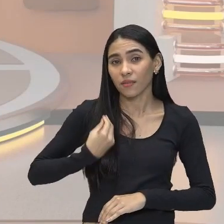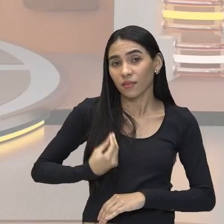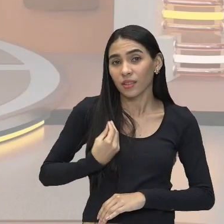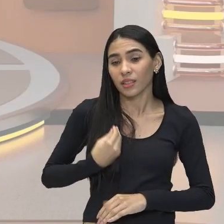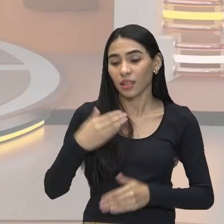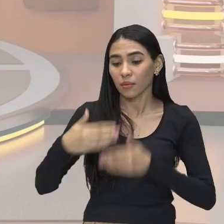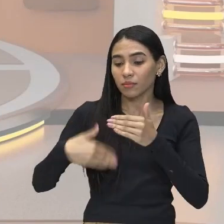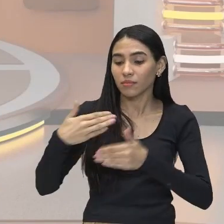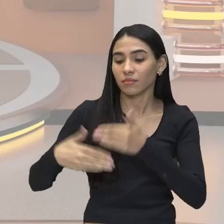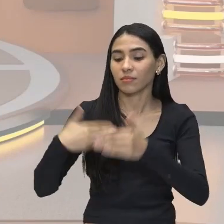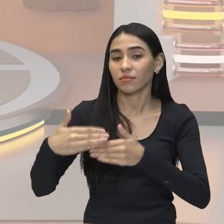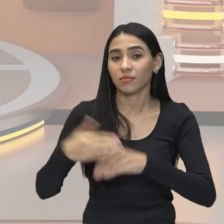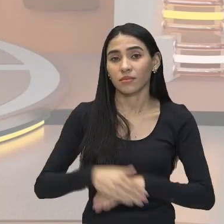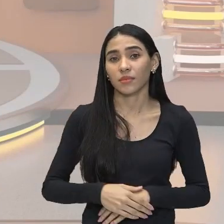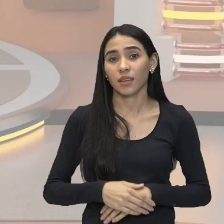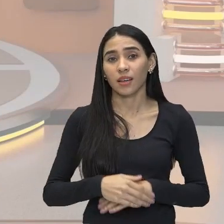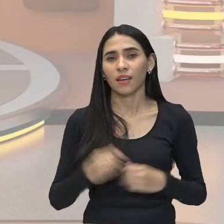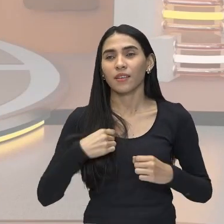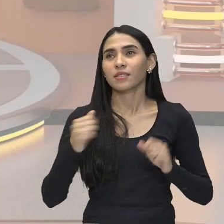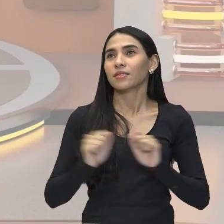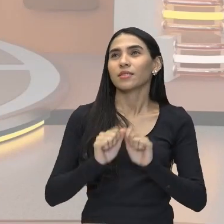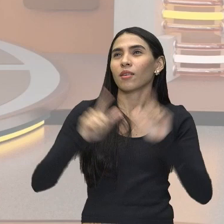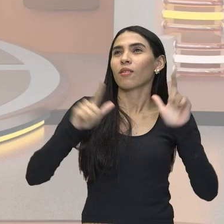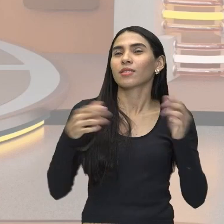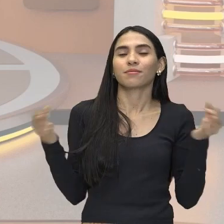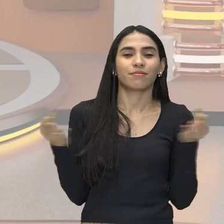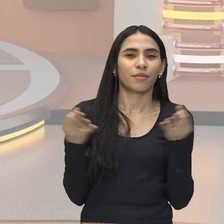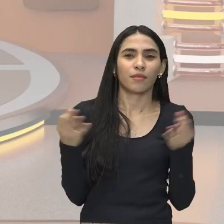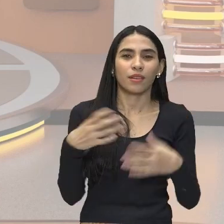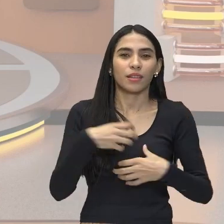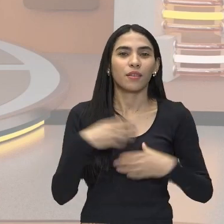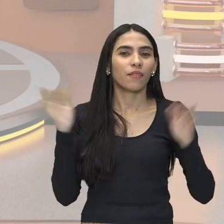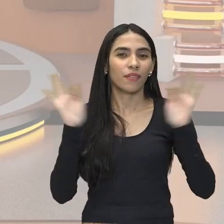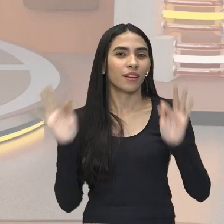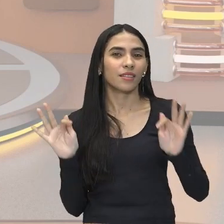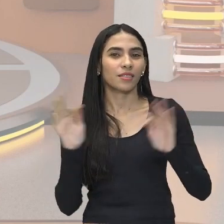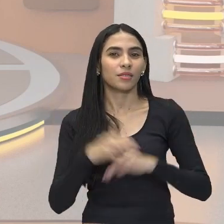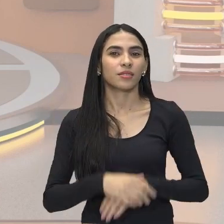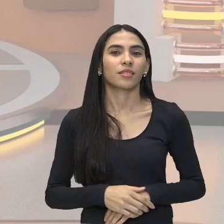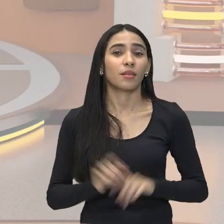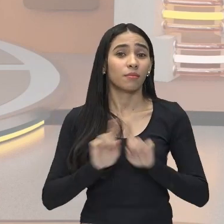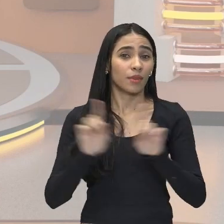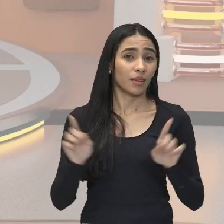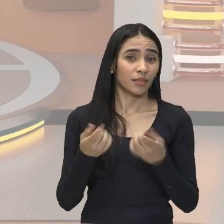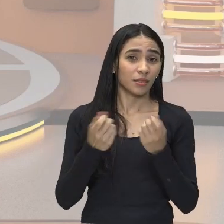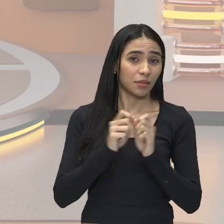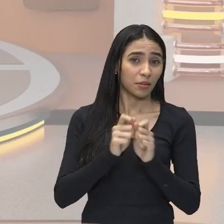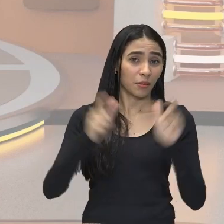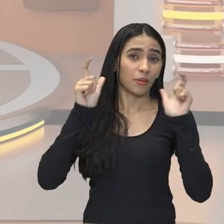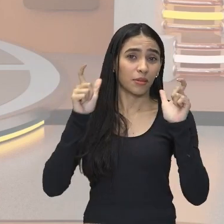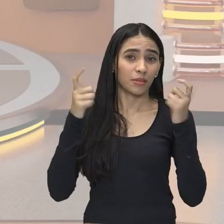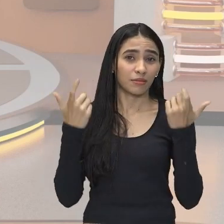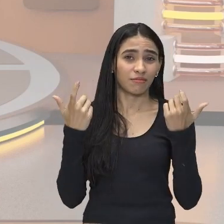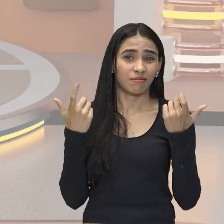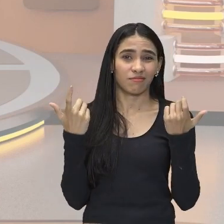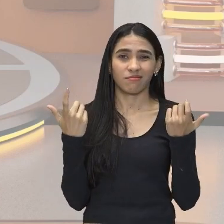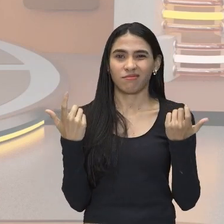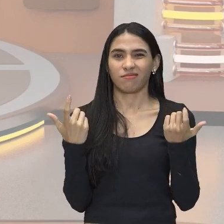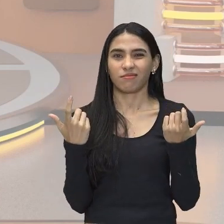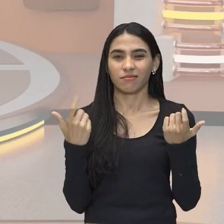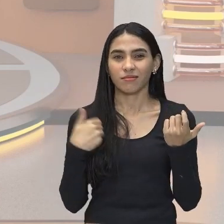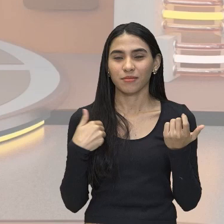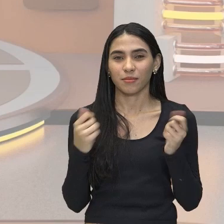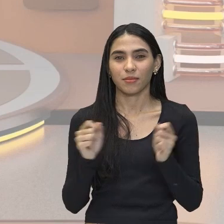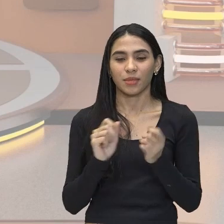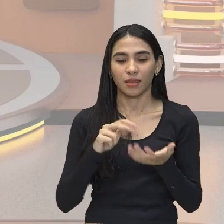altos e baixos. Tem dia que a gente acorda perfeitamente bem. Tem dia que a gente acorda, parece que a gente